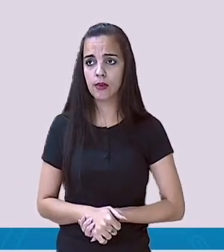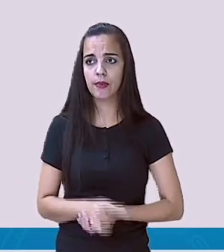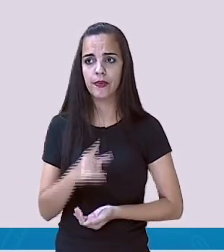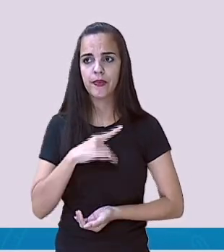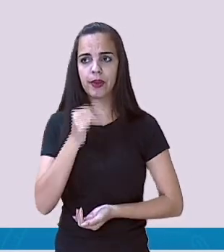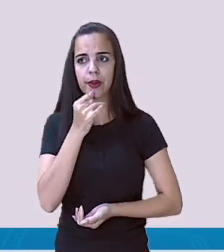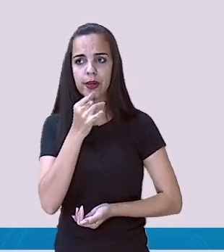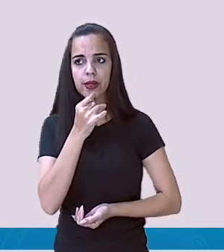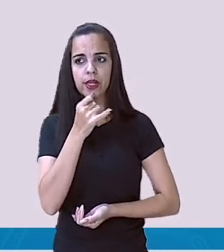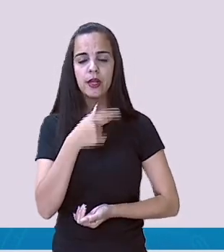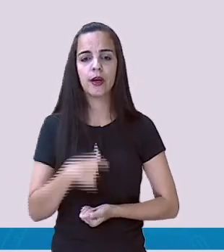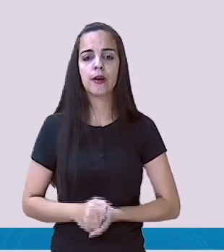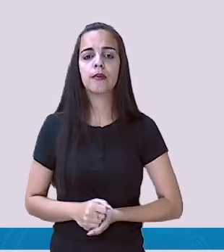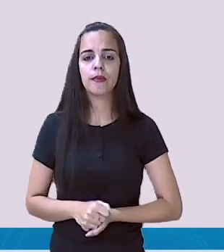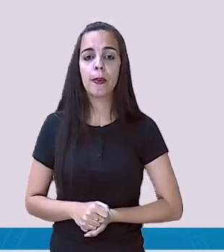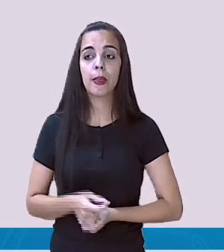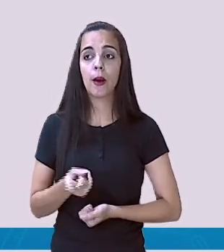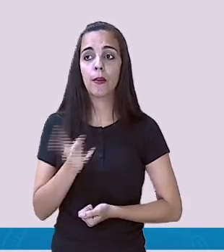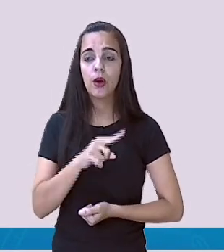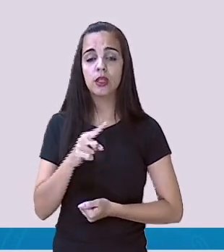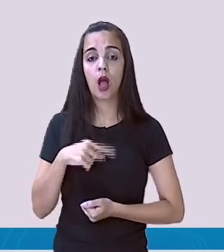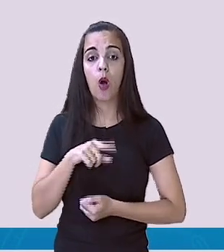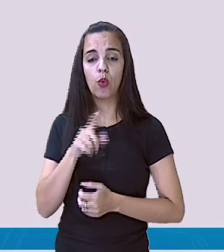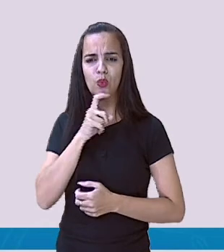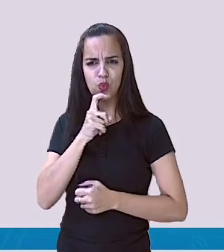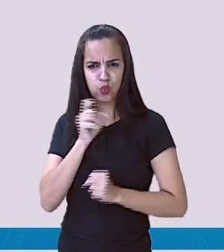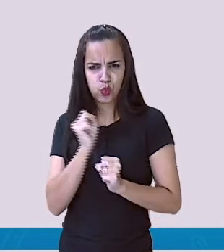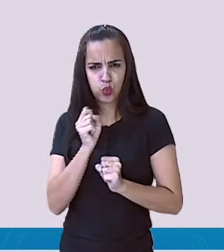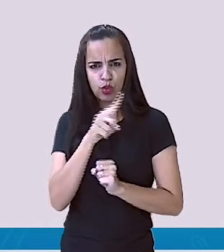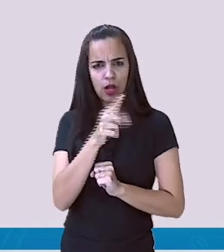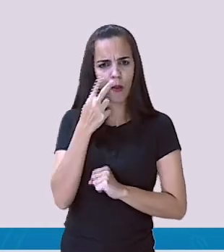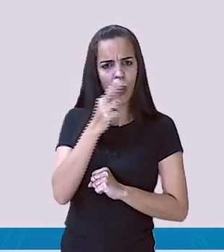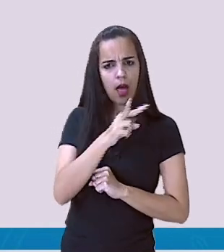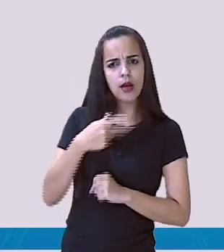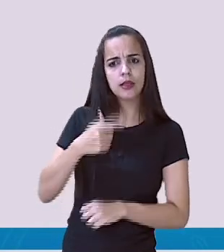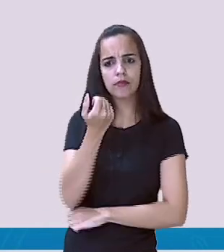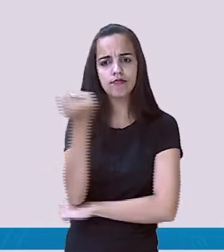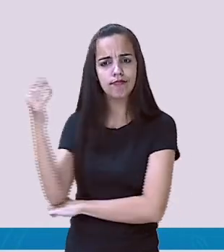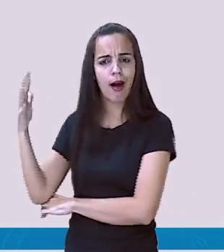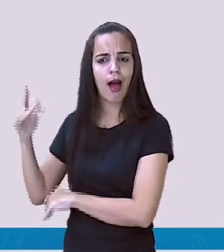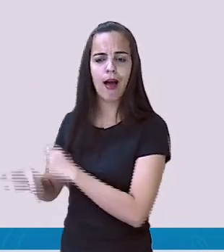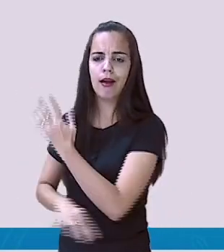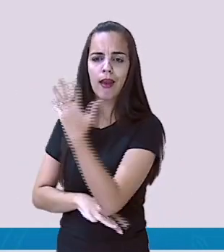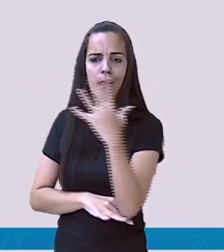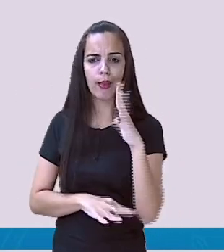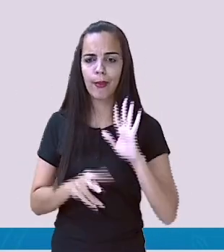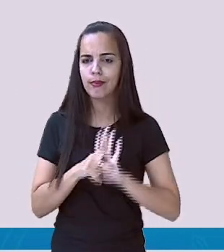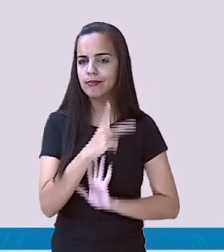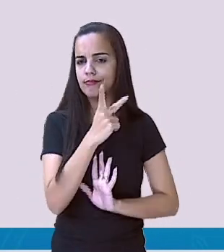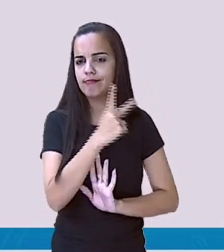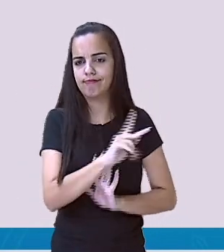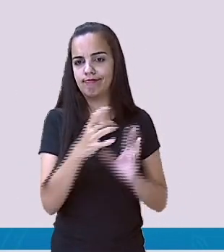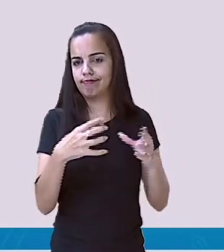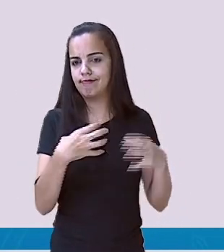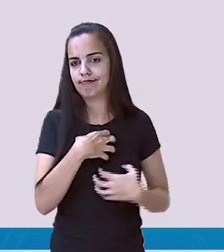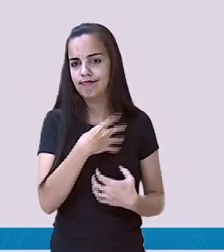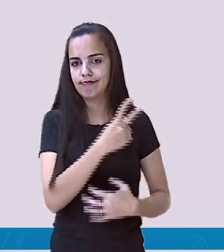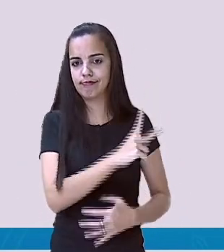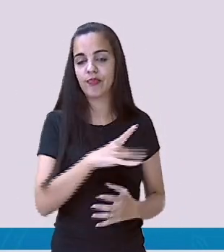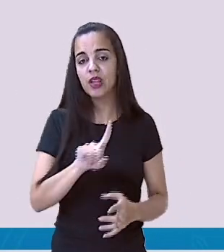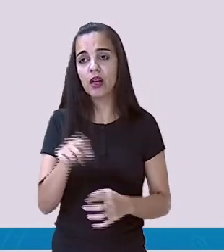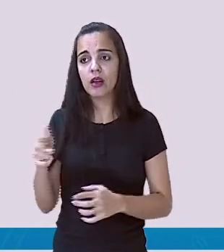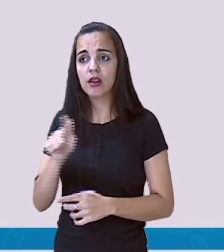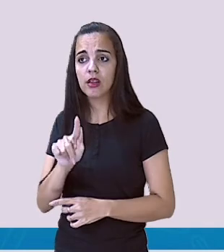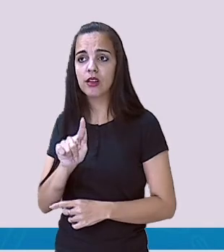é uma paisagem então o quê? Natural. E na cidade de Governador Valadares, se vocês observarem, a gente tem aí o Pico da